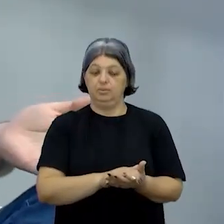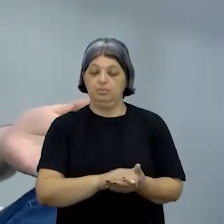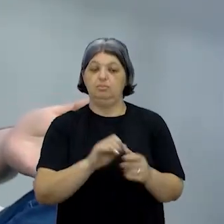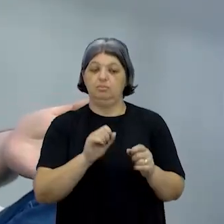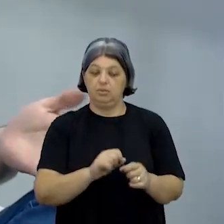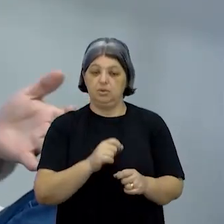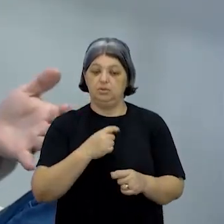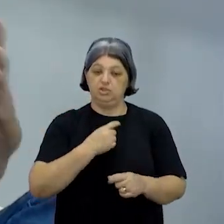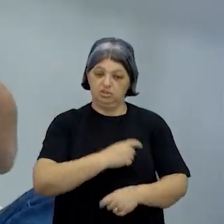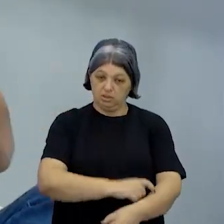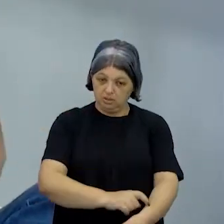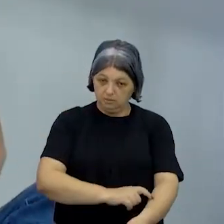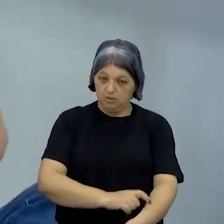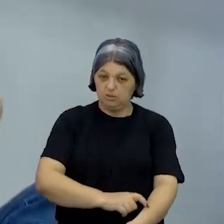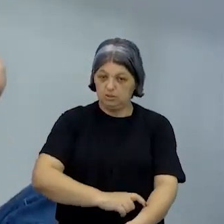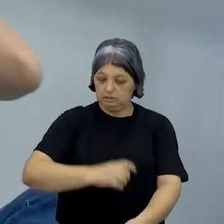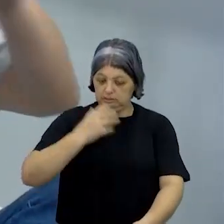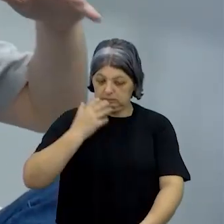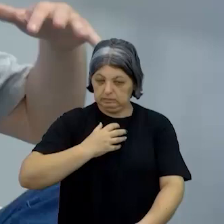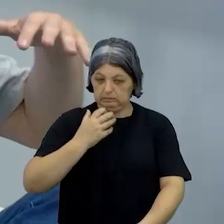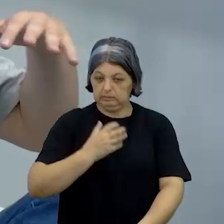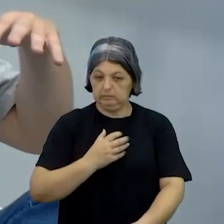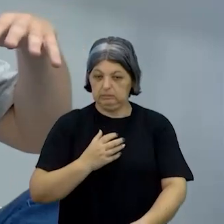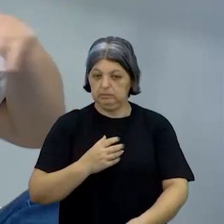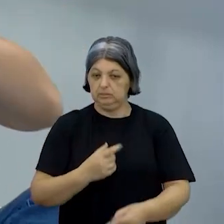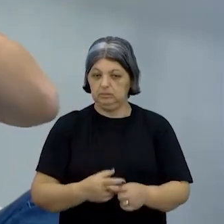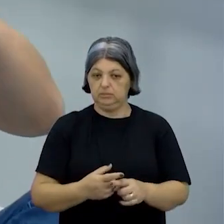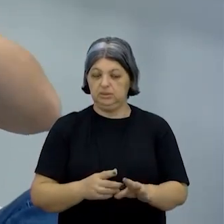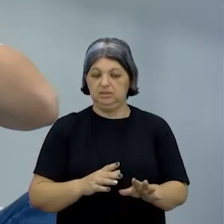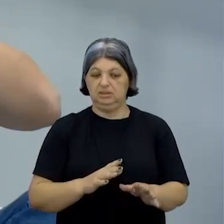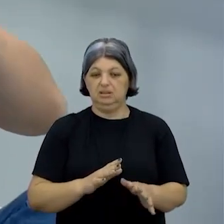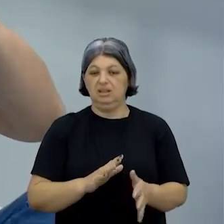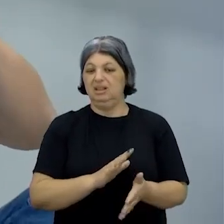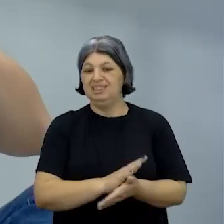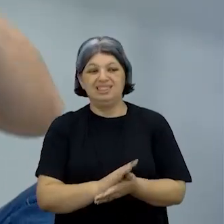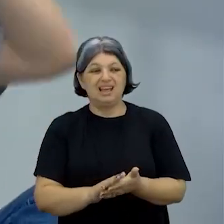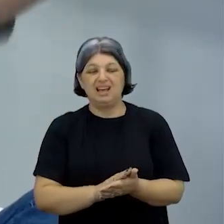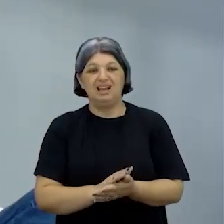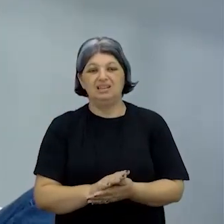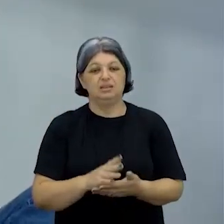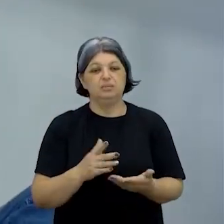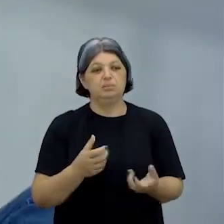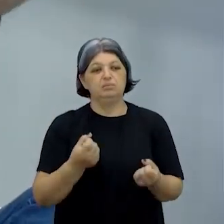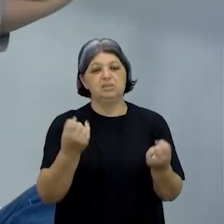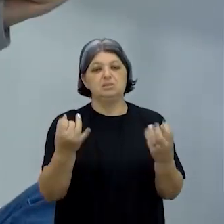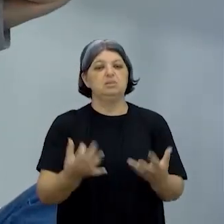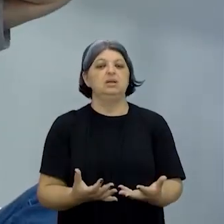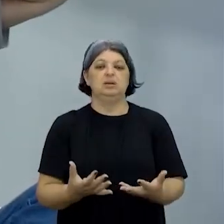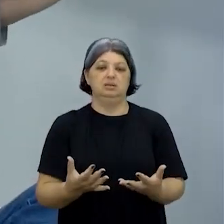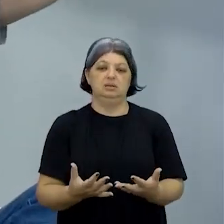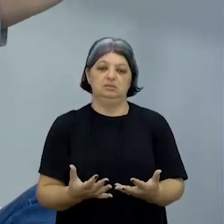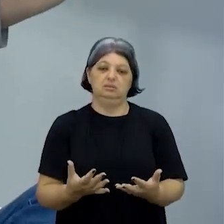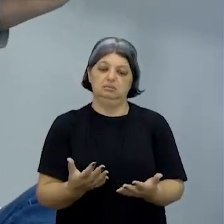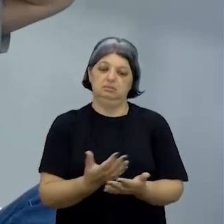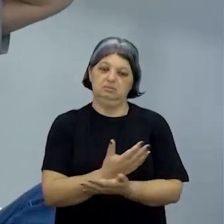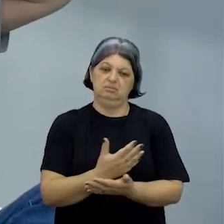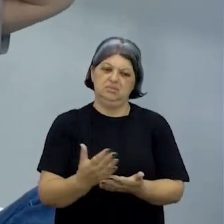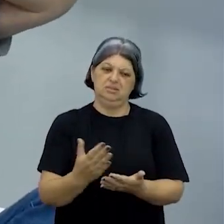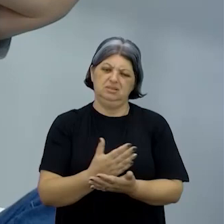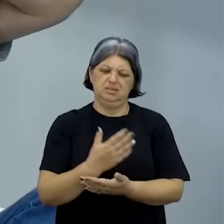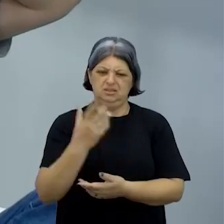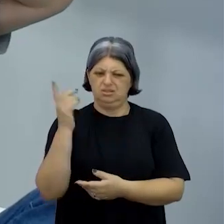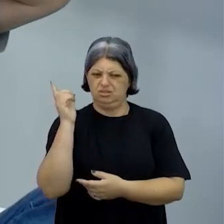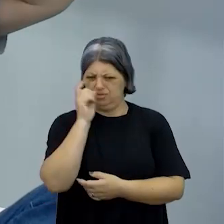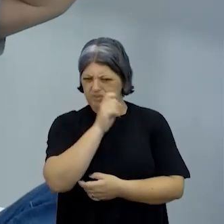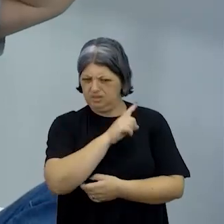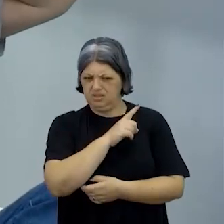aconteceu. Mesmo acreditando que nada justifica tudo aquilo, nada. Acho que raras situações, eu acredito que